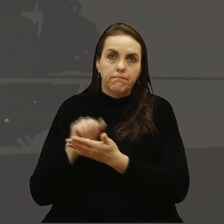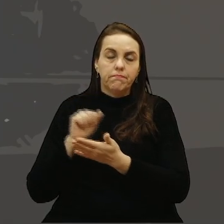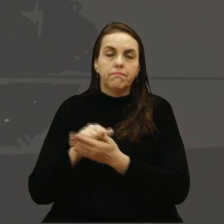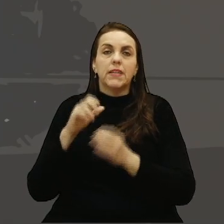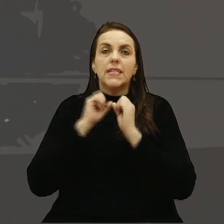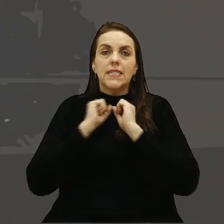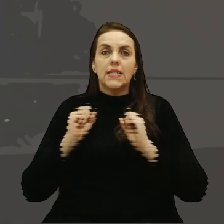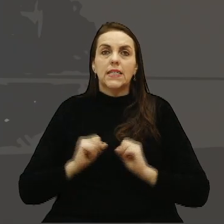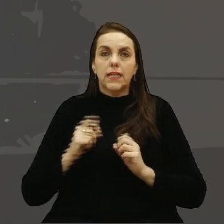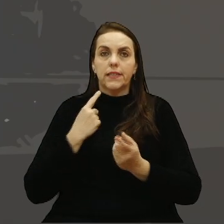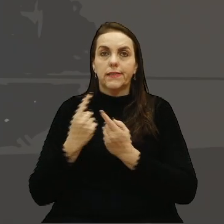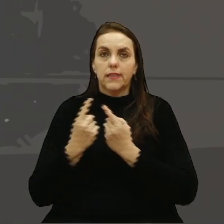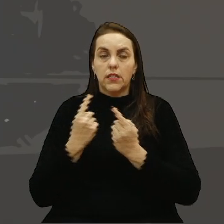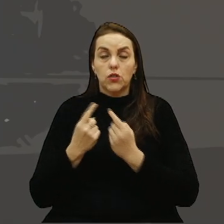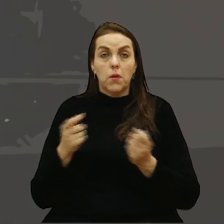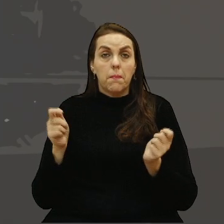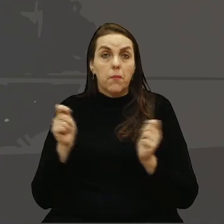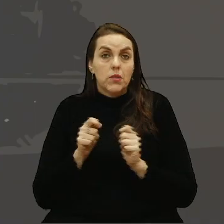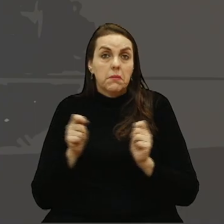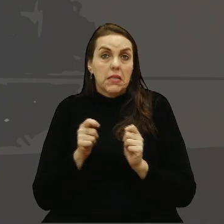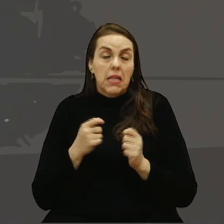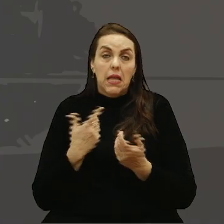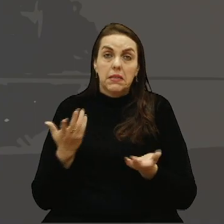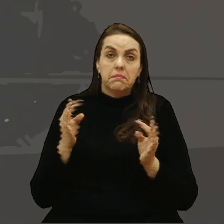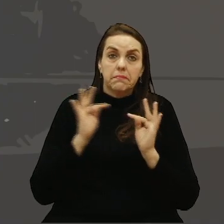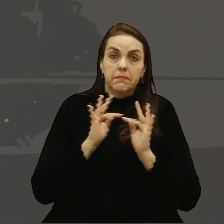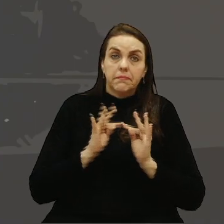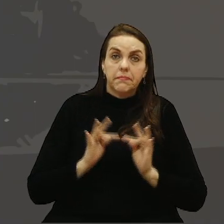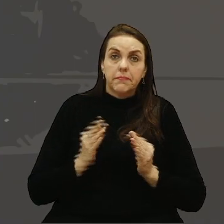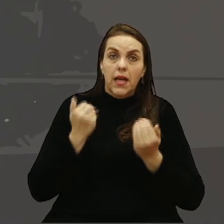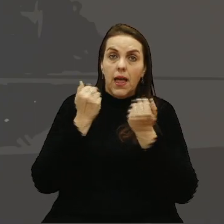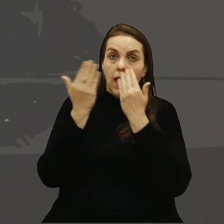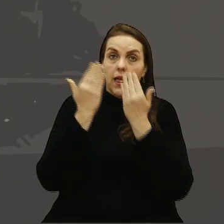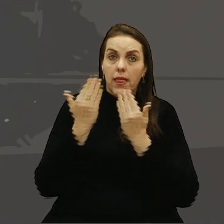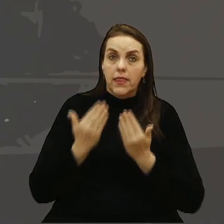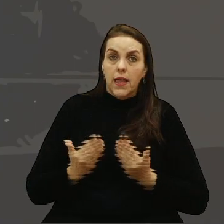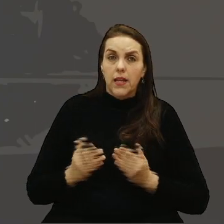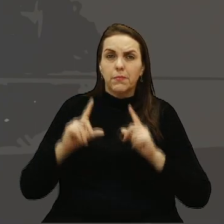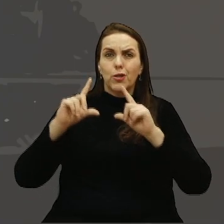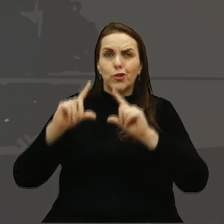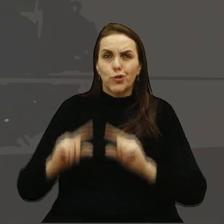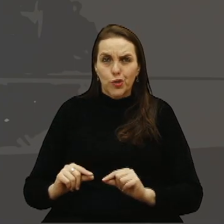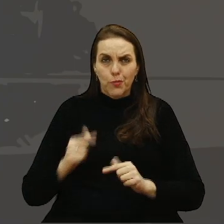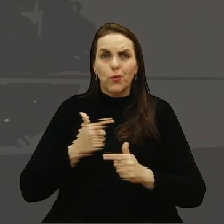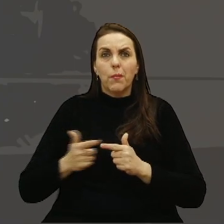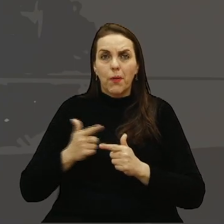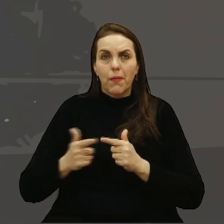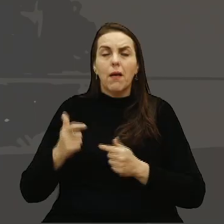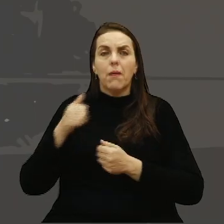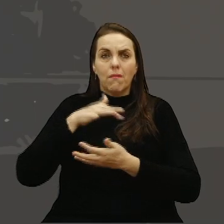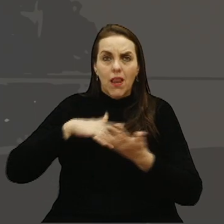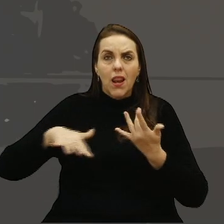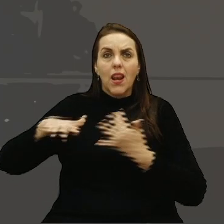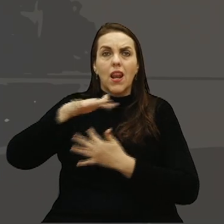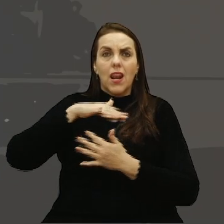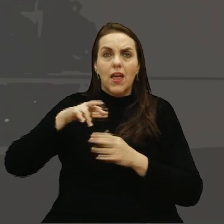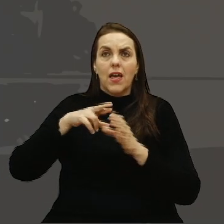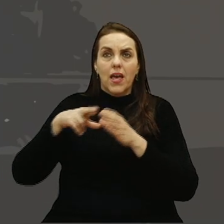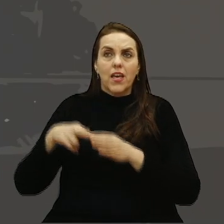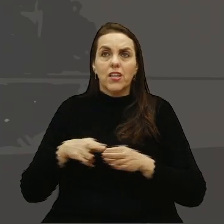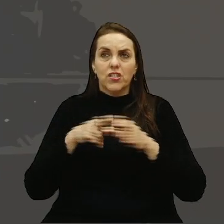faça o estudo da viabilidade técnica de ser feito essa análise e nós dirimirmos esse problema, aumentarmos o fluxo nessa região, porque pensem, colegas,